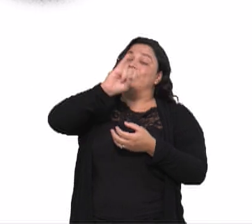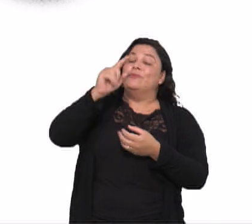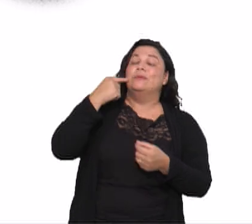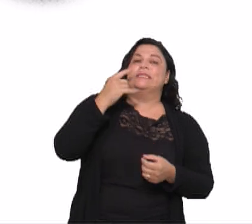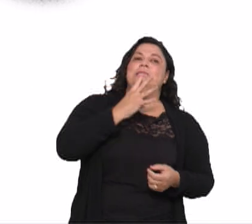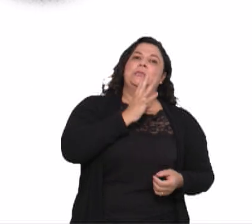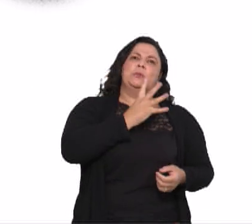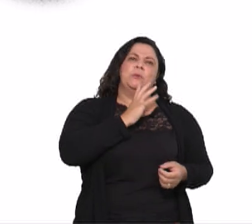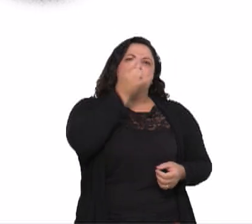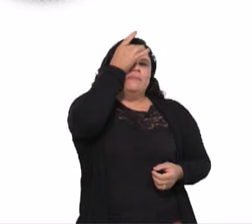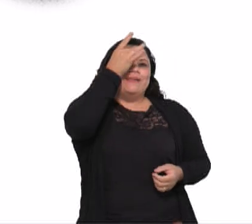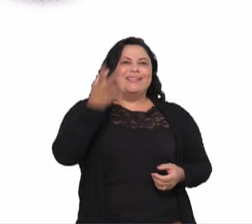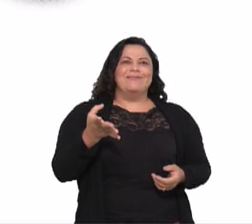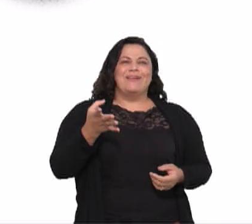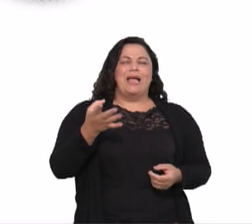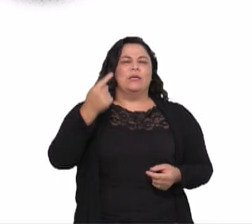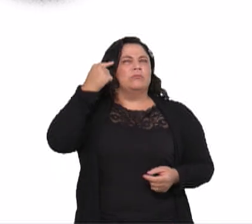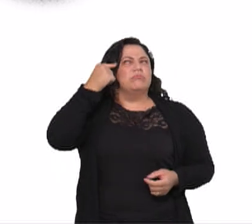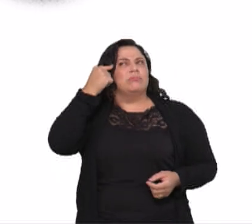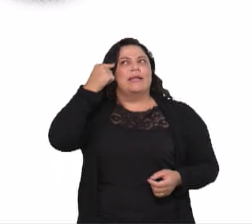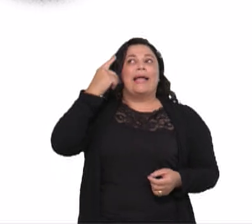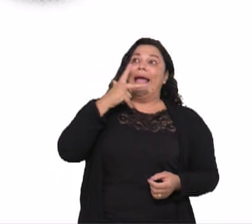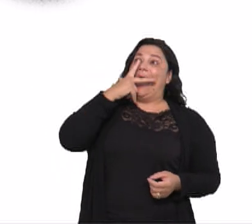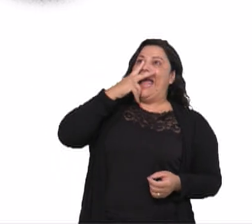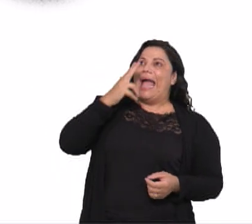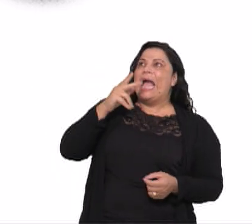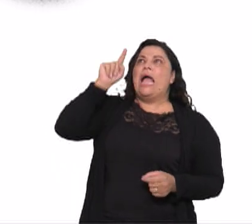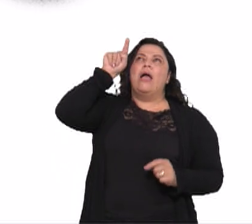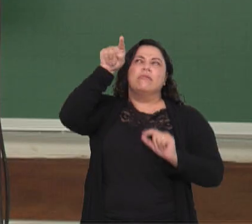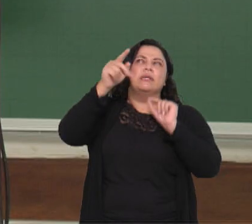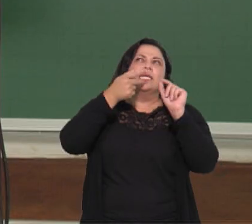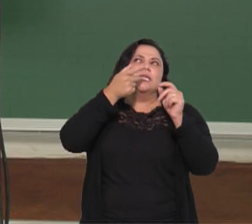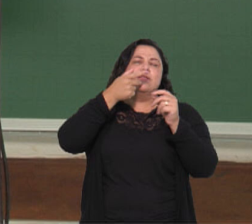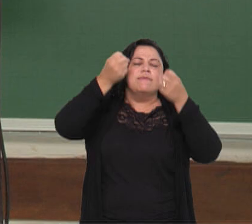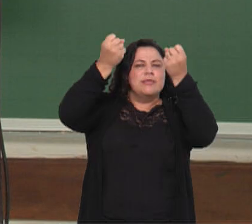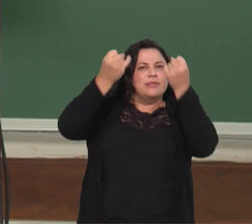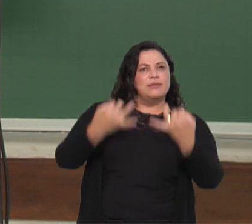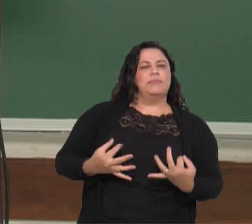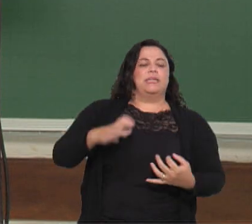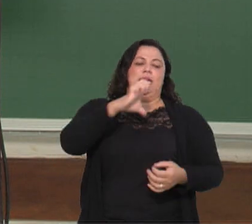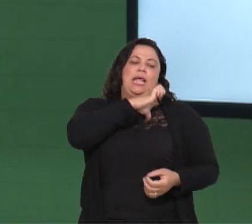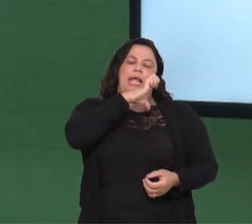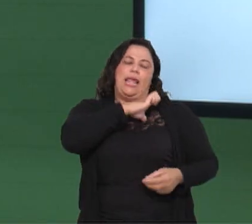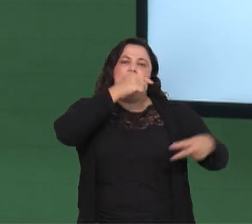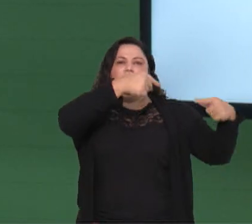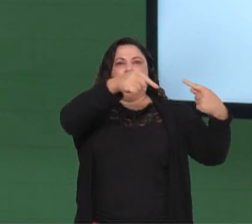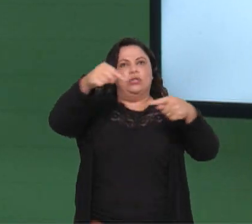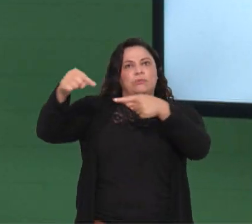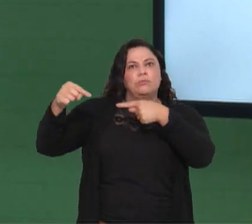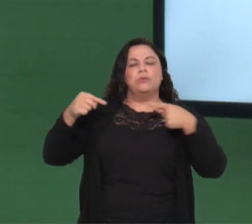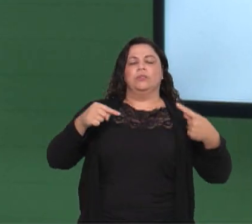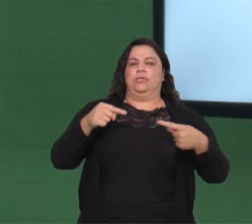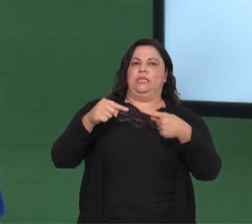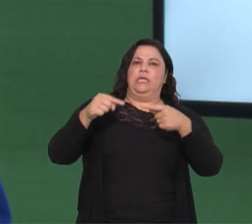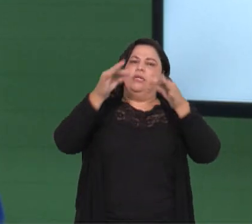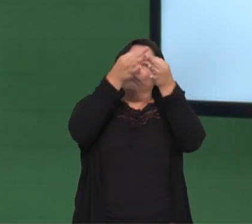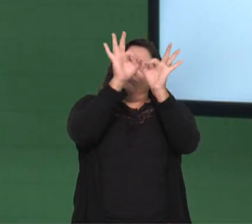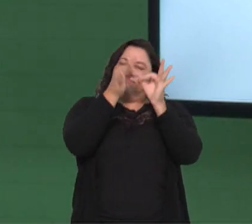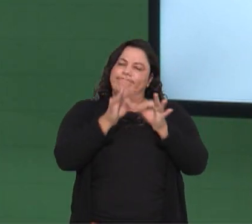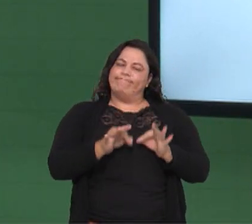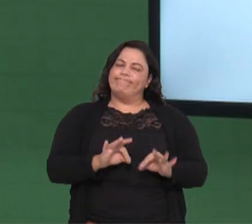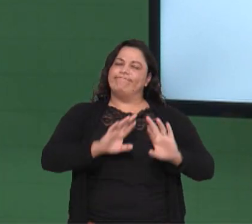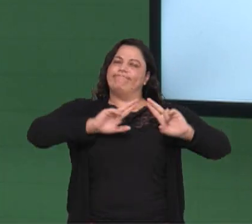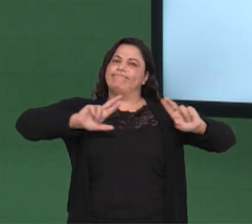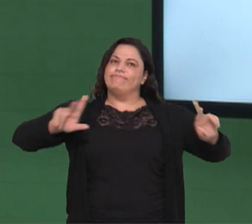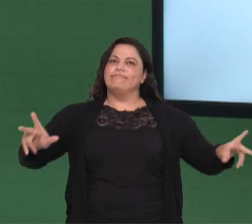saber, ou até mesmo de você deduzir o que Platão vai dizer nos campos da ética, da política, da estética, enfim. Tá?